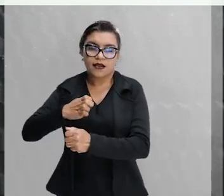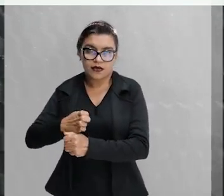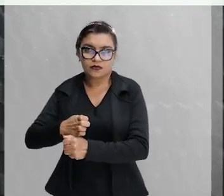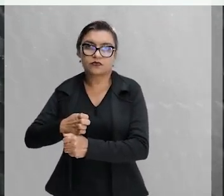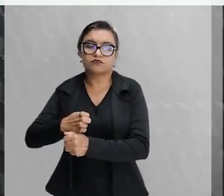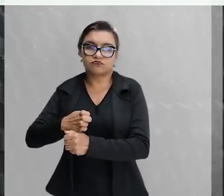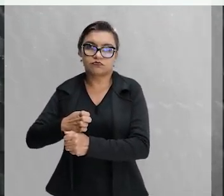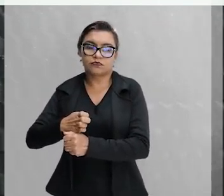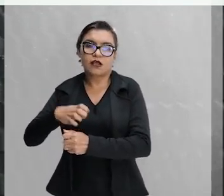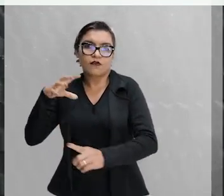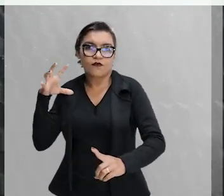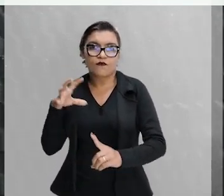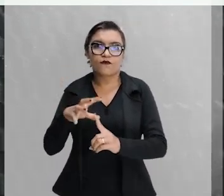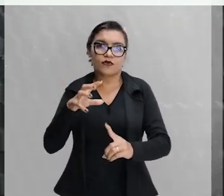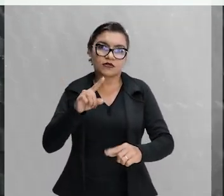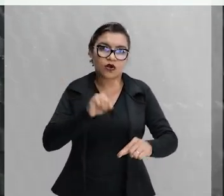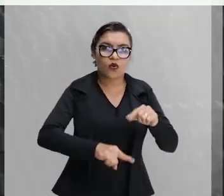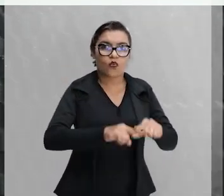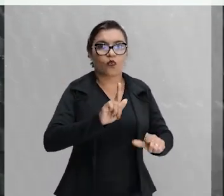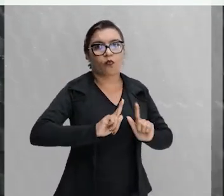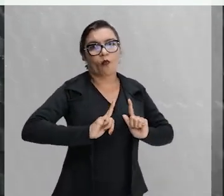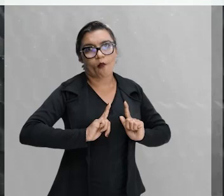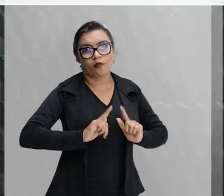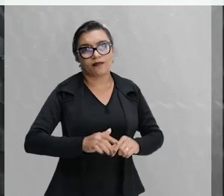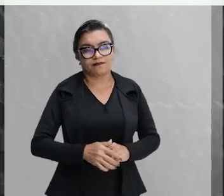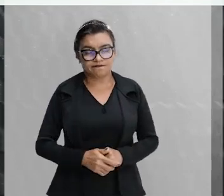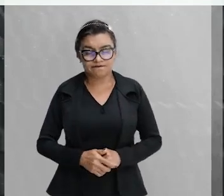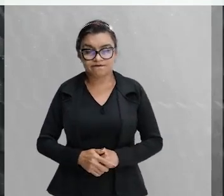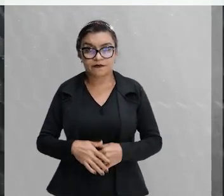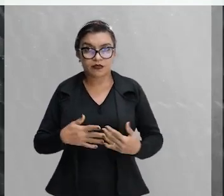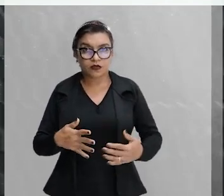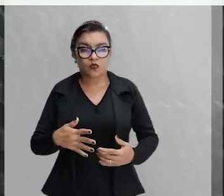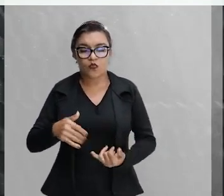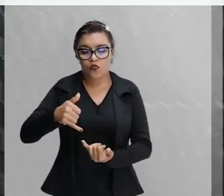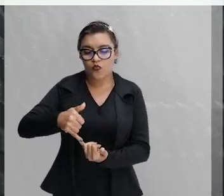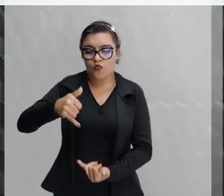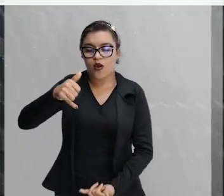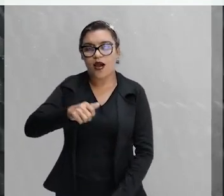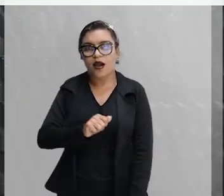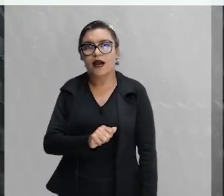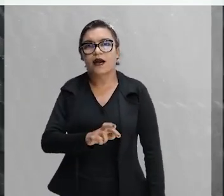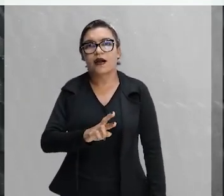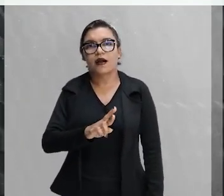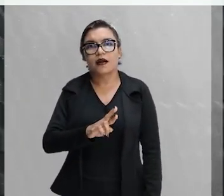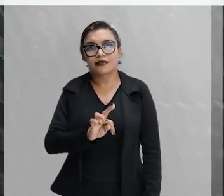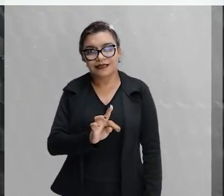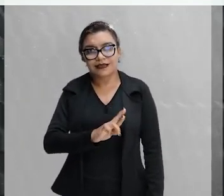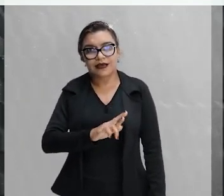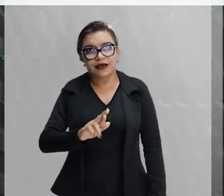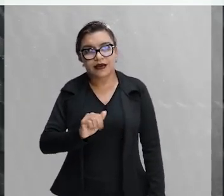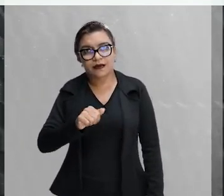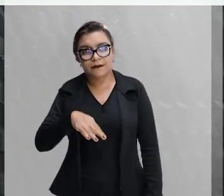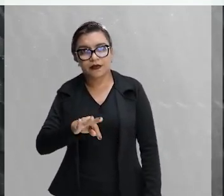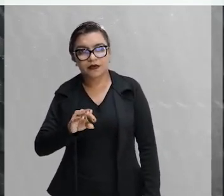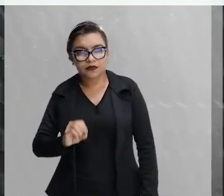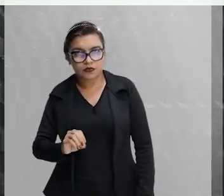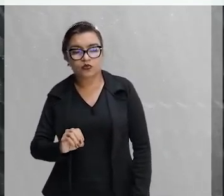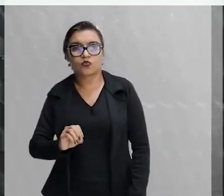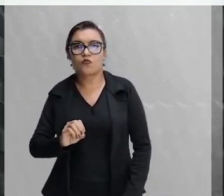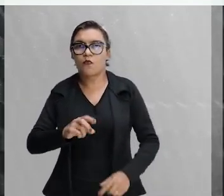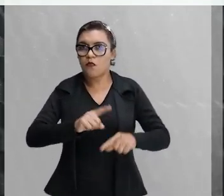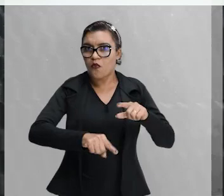corpo neutro. Ok? Então o aterramento para os corpos que têm uma distribuição positiva é desta